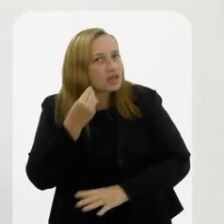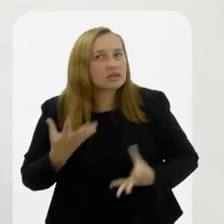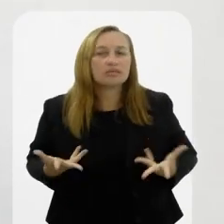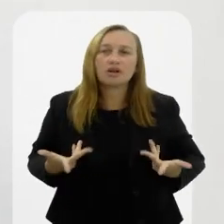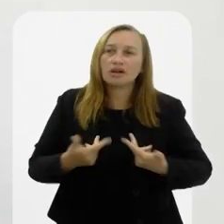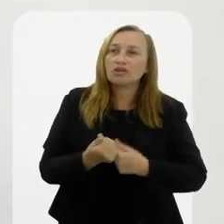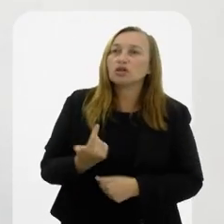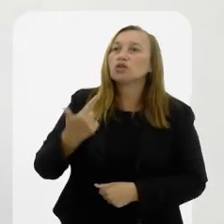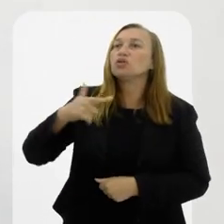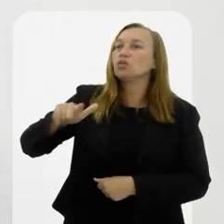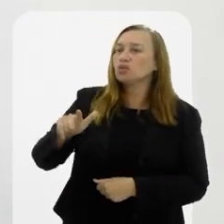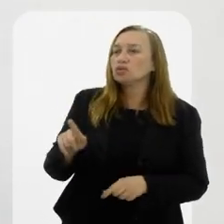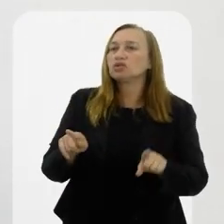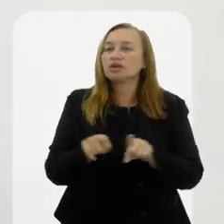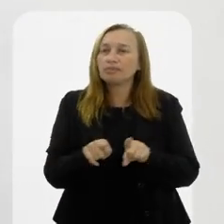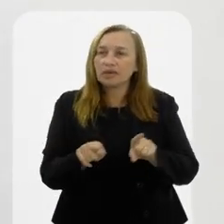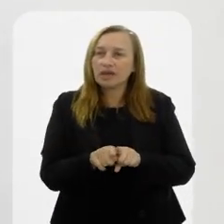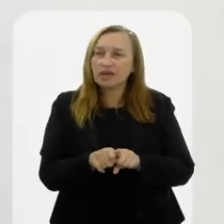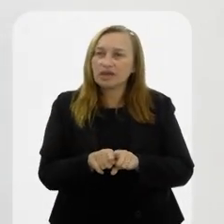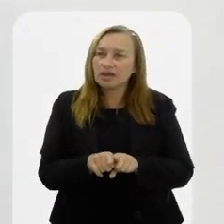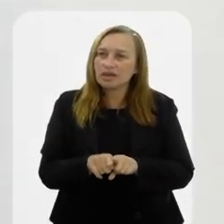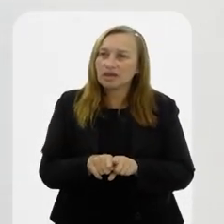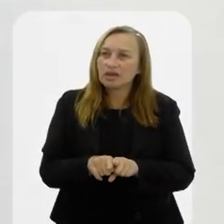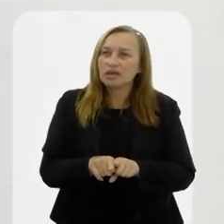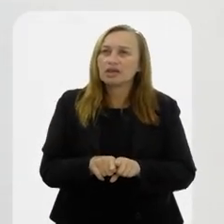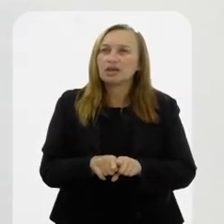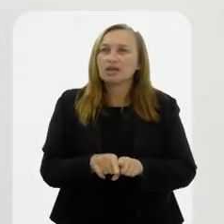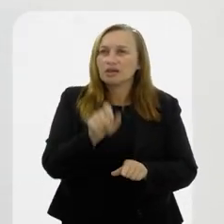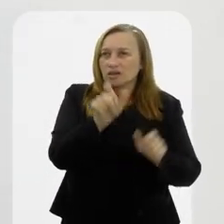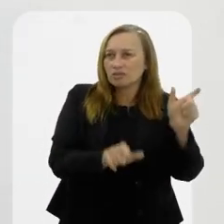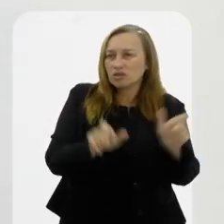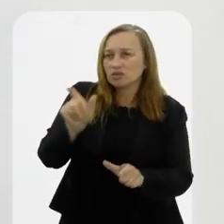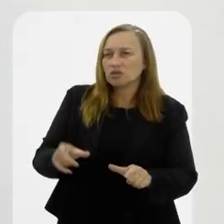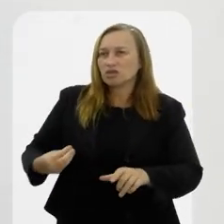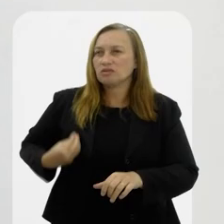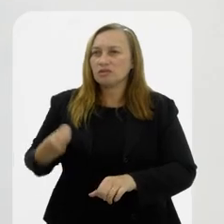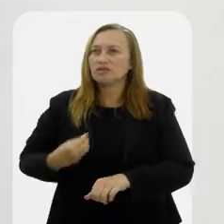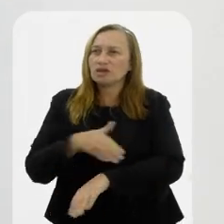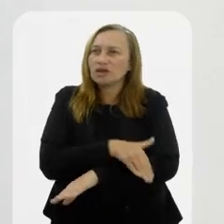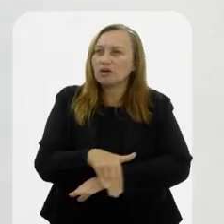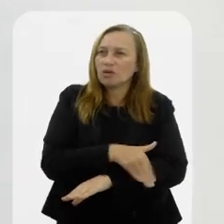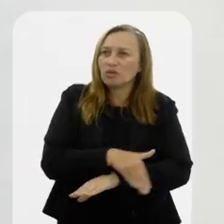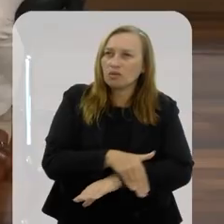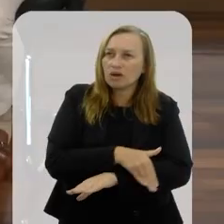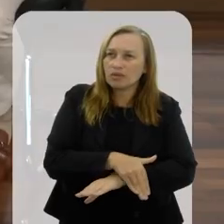experiência exitosa e um outro subtipo desse morador de rua.